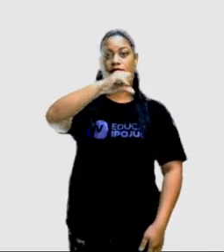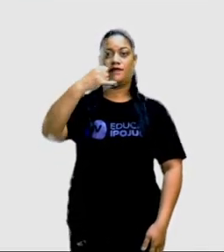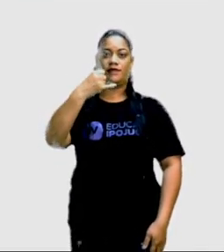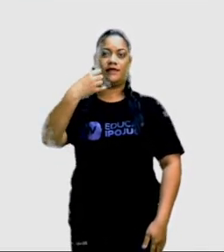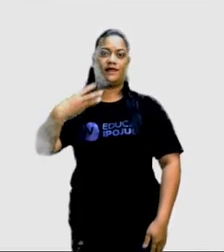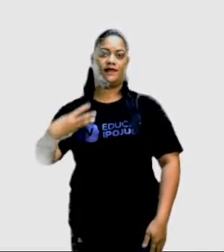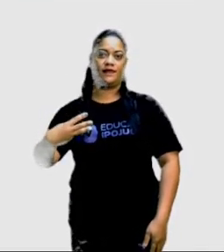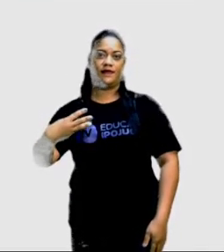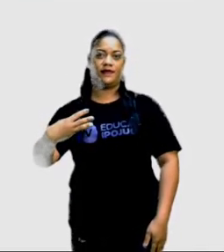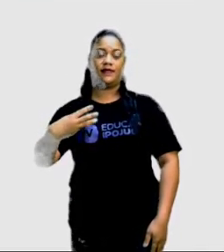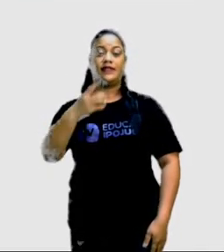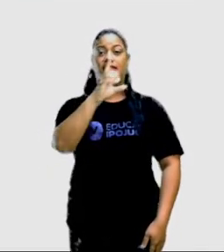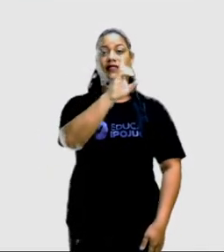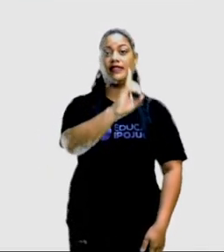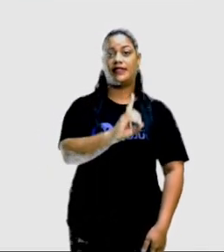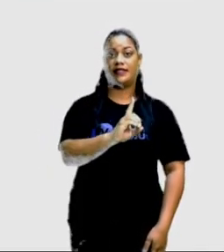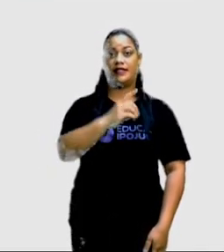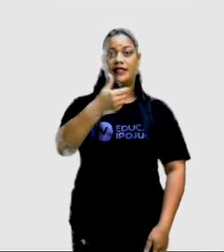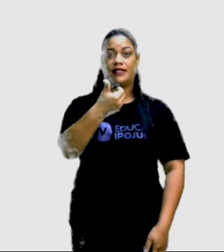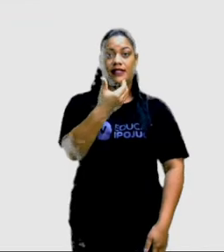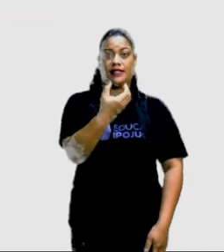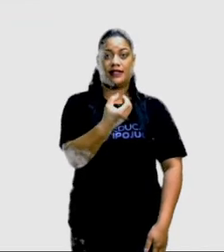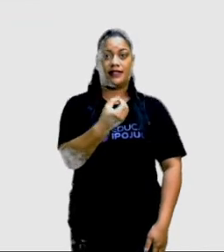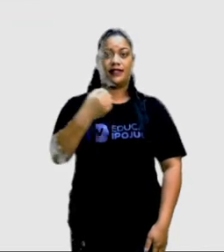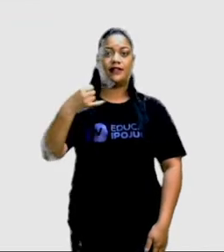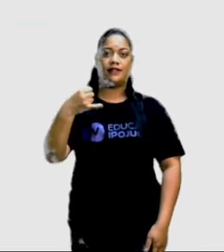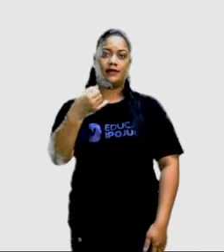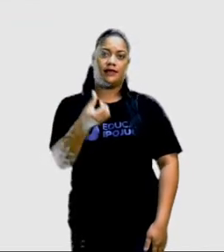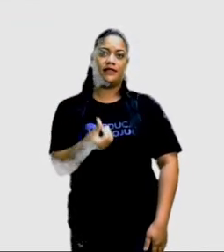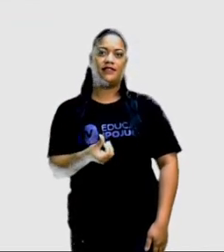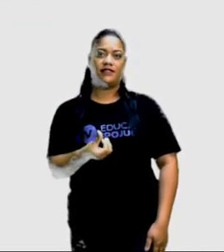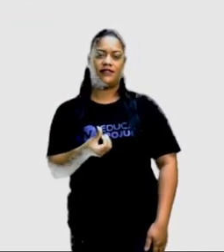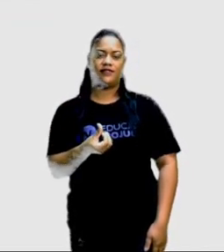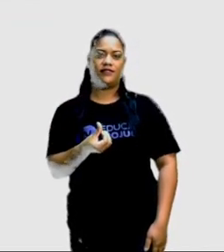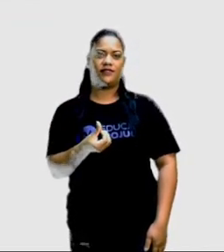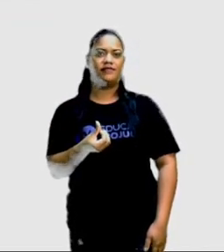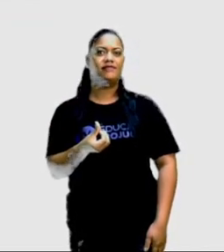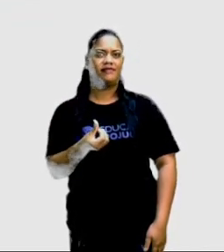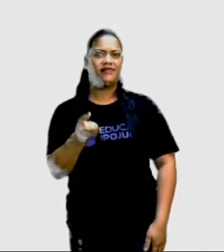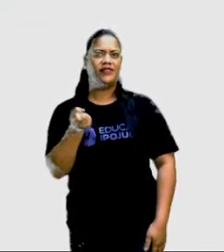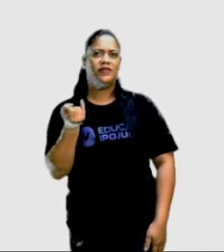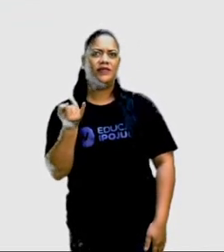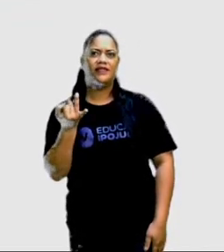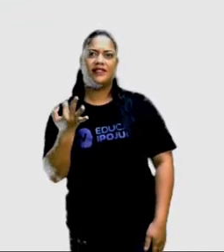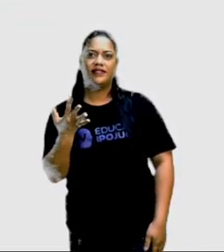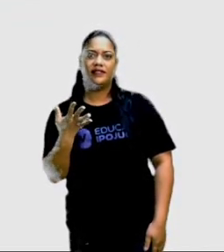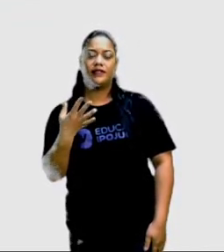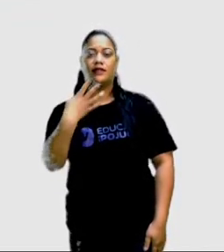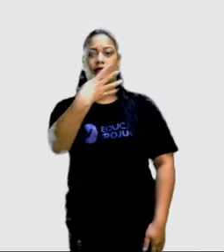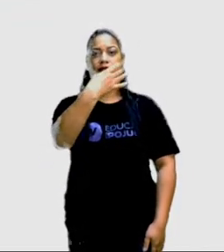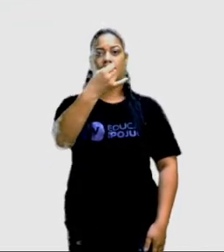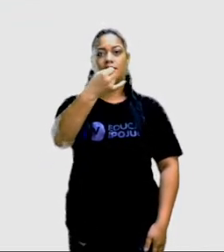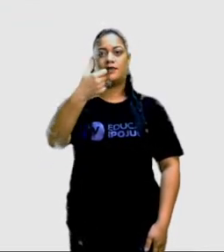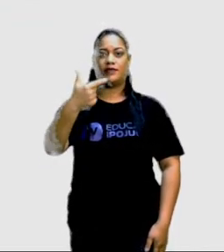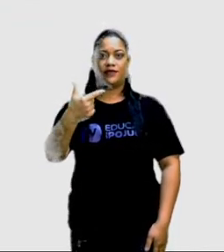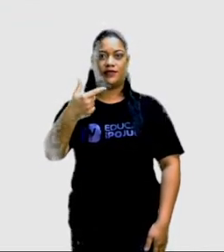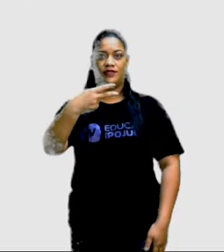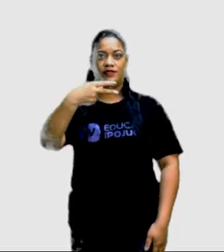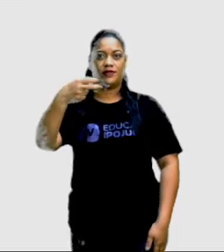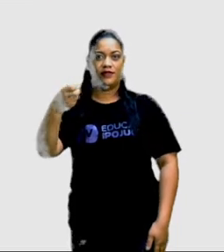menos 3. E D, 10 menos 6. Quanto é que vai dar? Então, 4 menos 2 vai